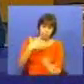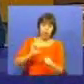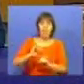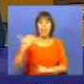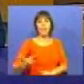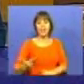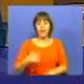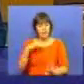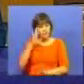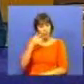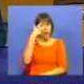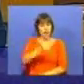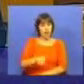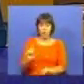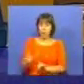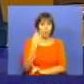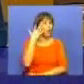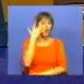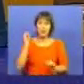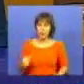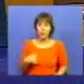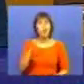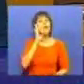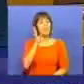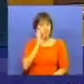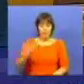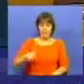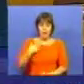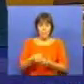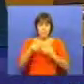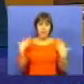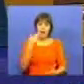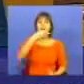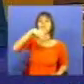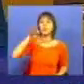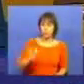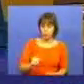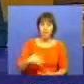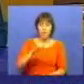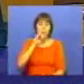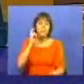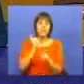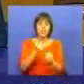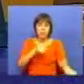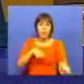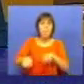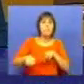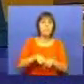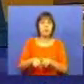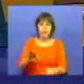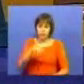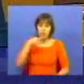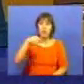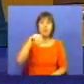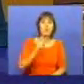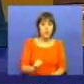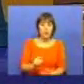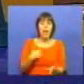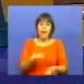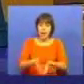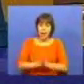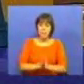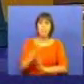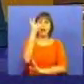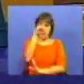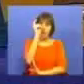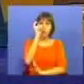direitos. Sabemos que as pessoas não são números. Sabemos que cada vez mais socialistas irão exigir uma política socialista e apelamos à